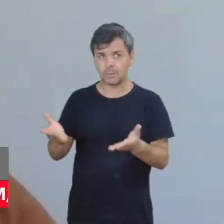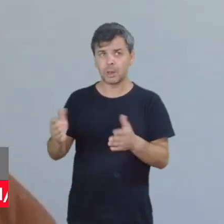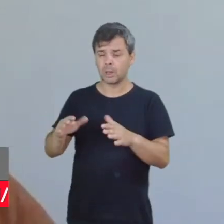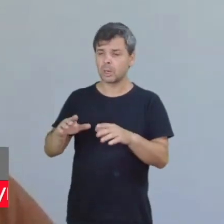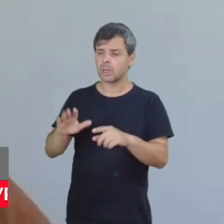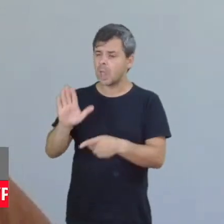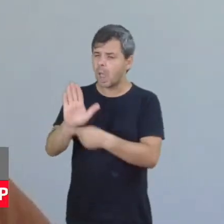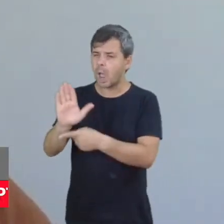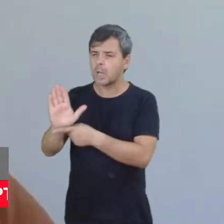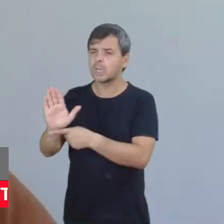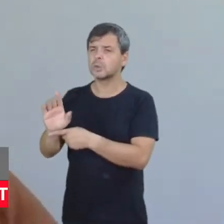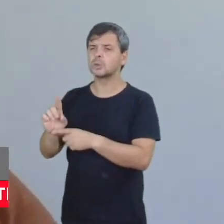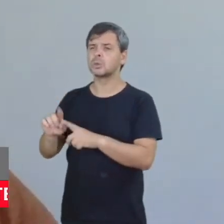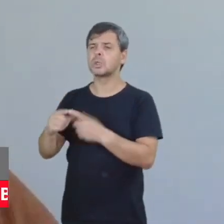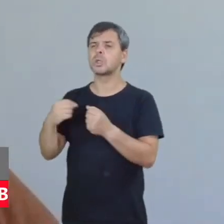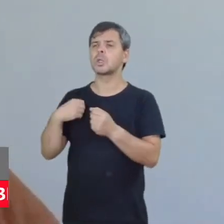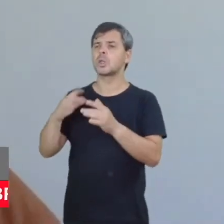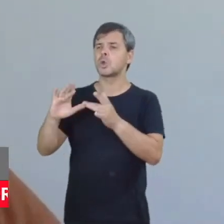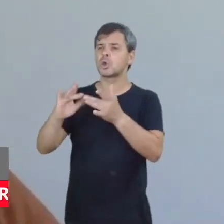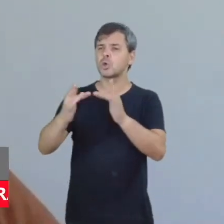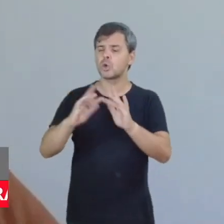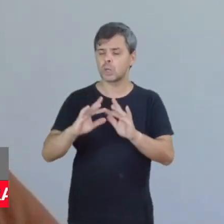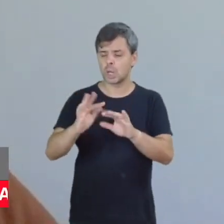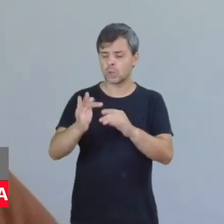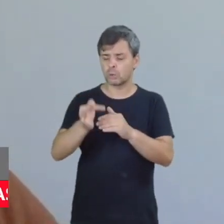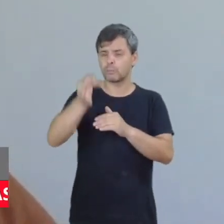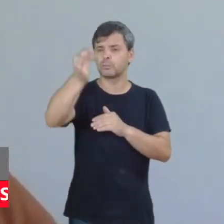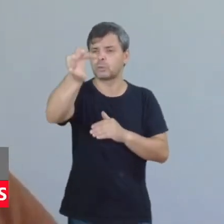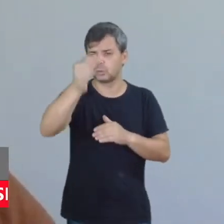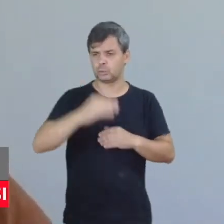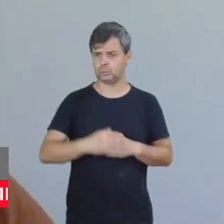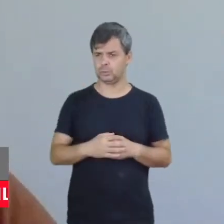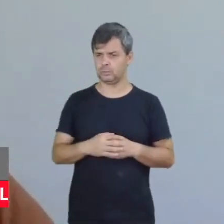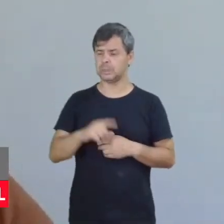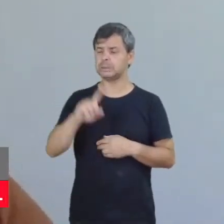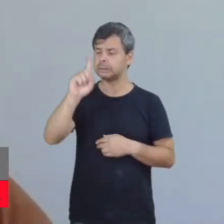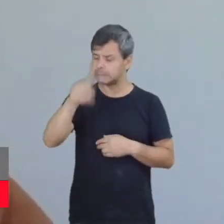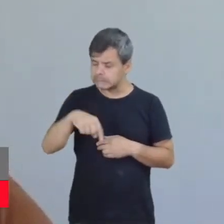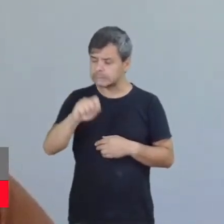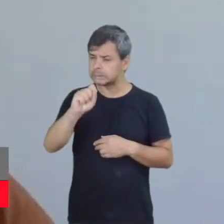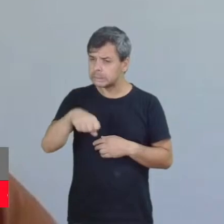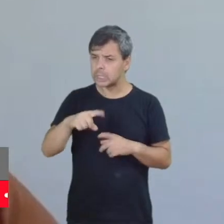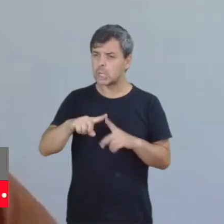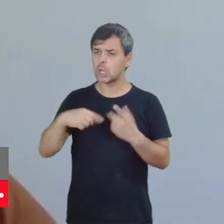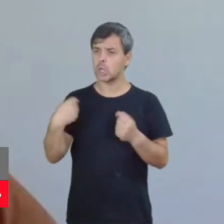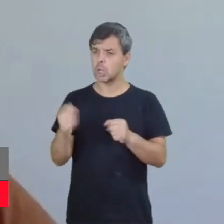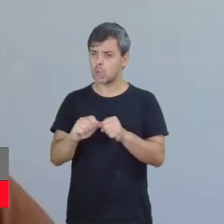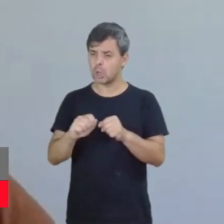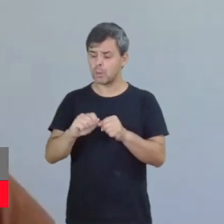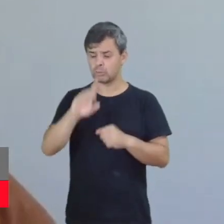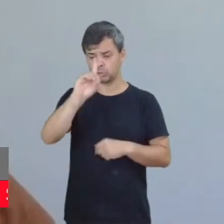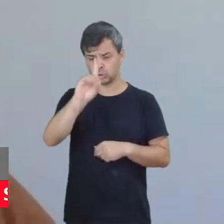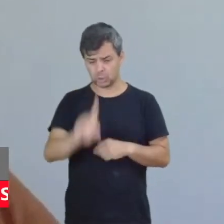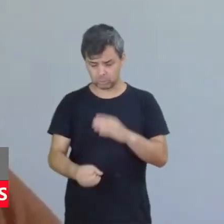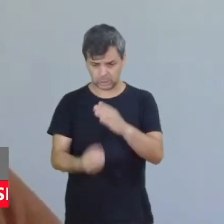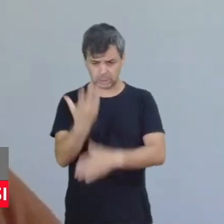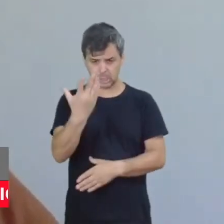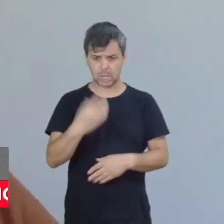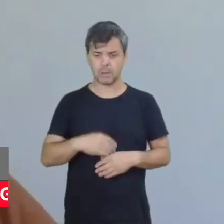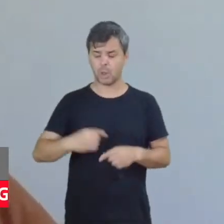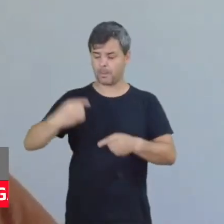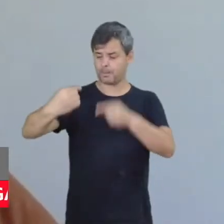é essa de cidade conectada com o futuro. Sim, porque nós precisamos gerar novos direitos. Nós